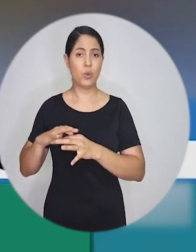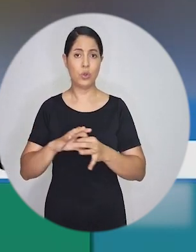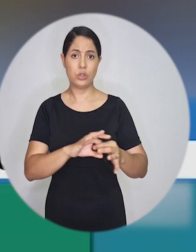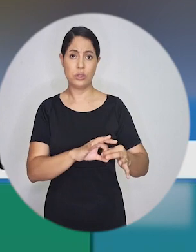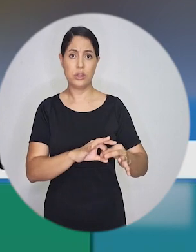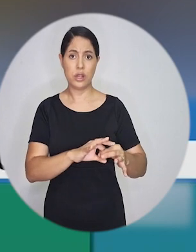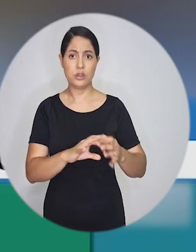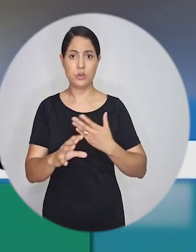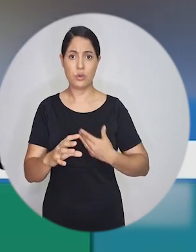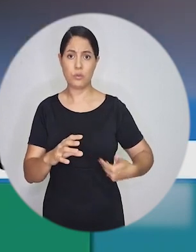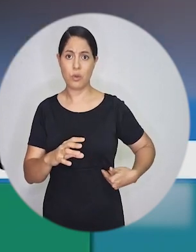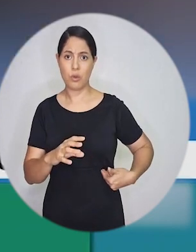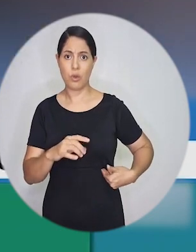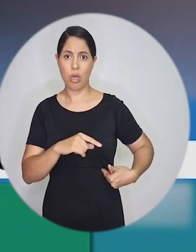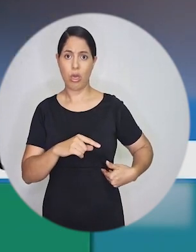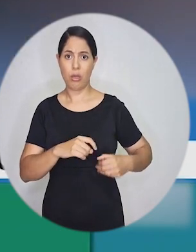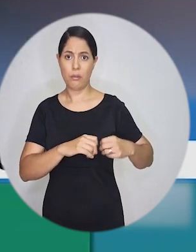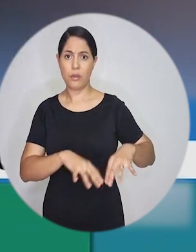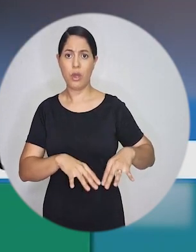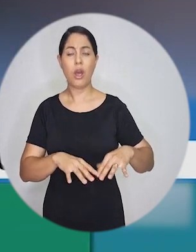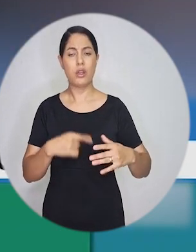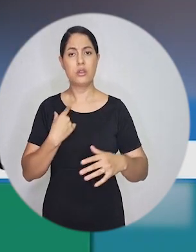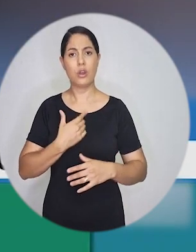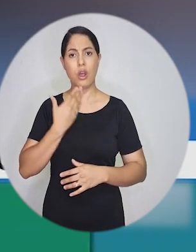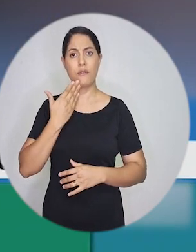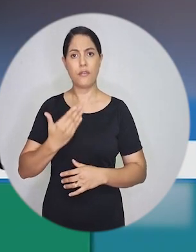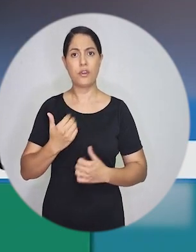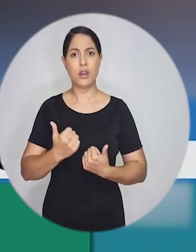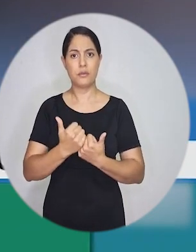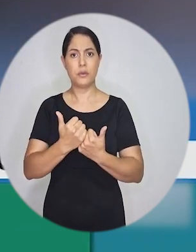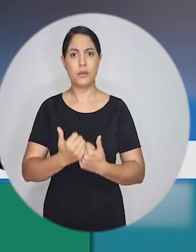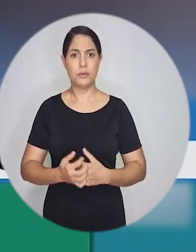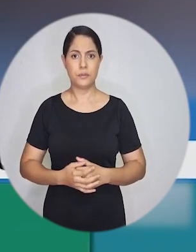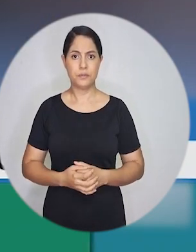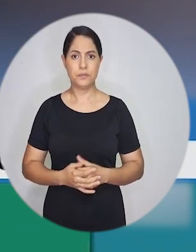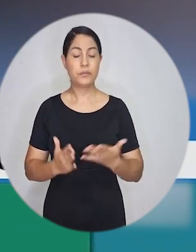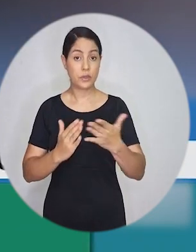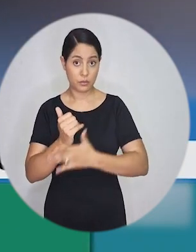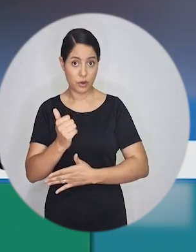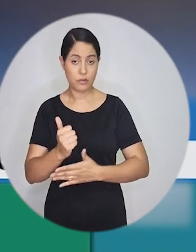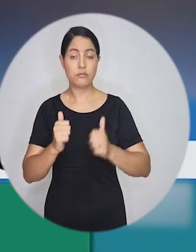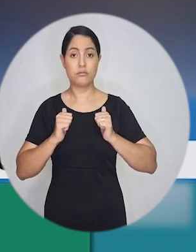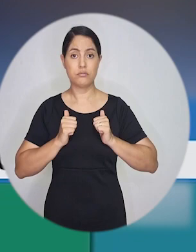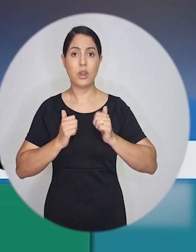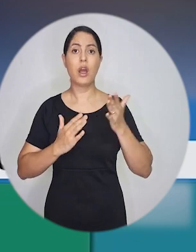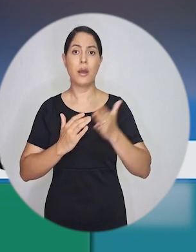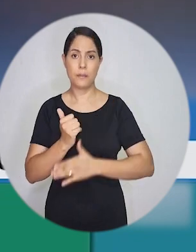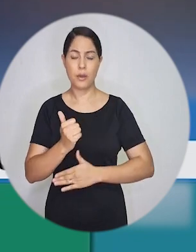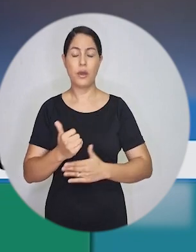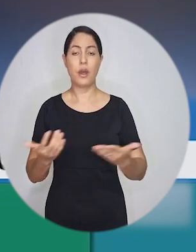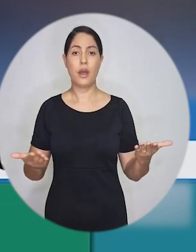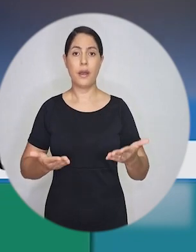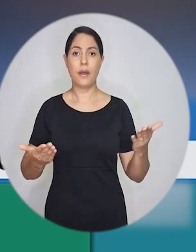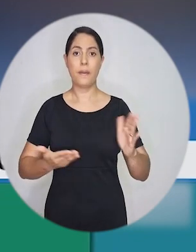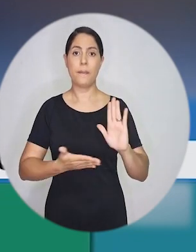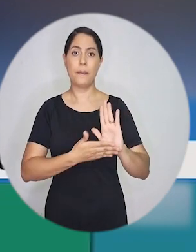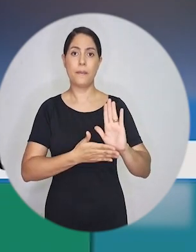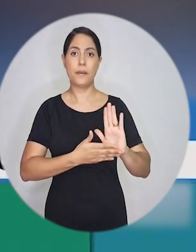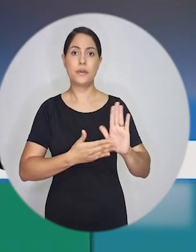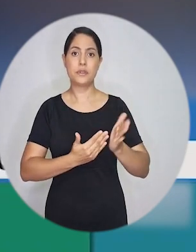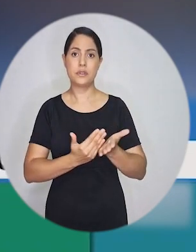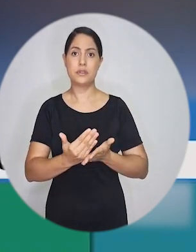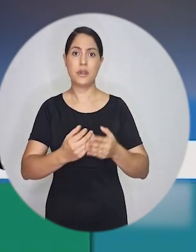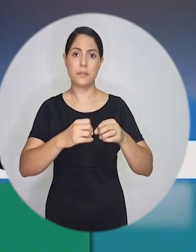somos favoráveis ao projeto. Aqueles que aprovam permaneçam como se acham. Aprovado. Está prejudicada a